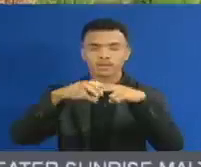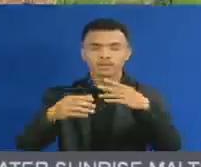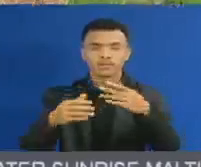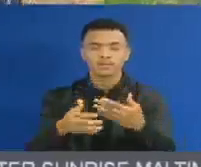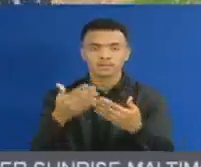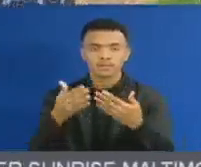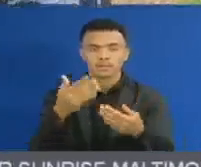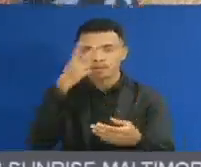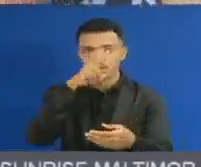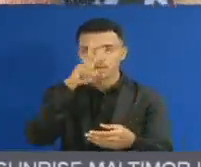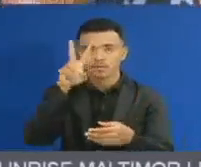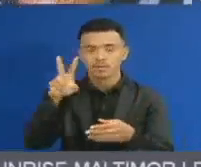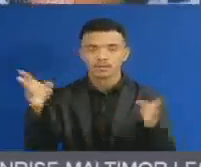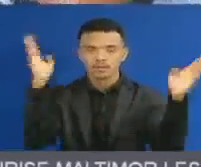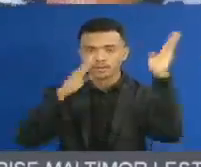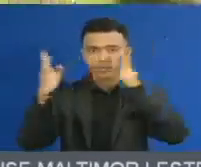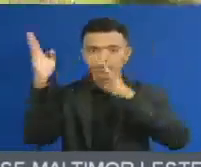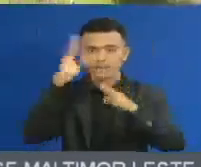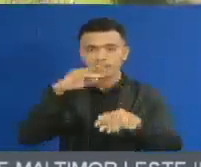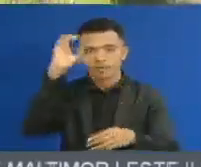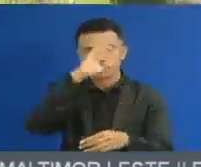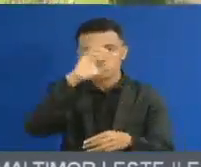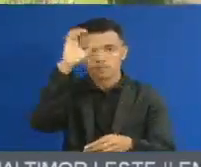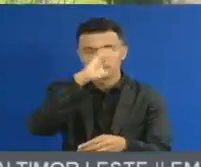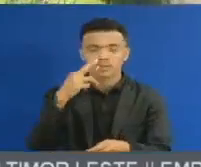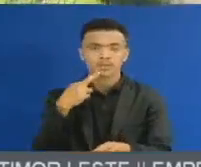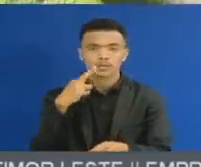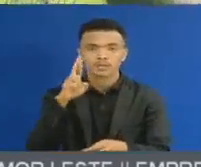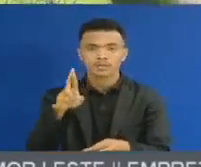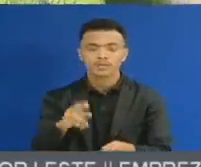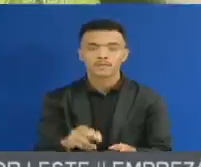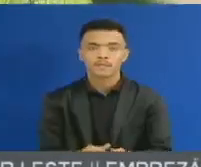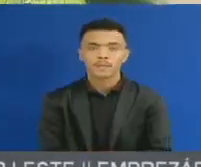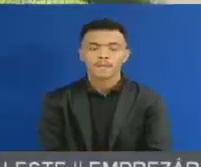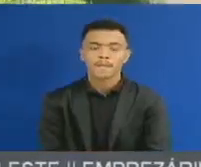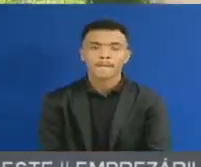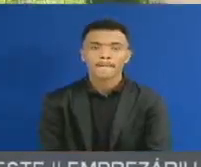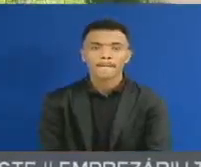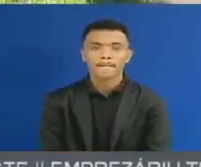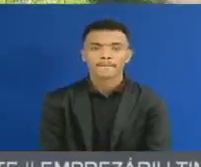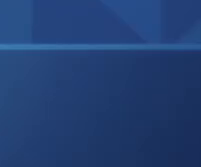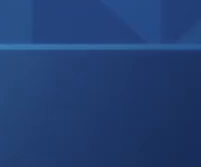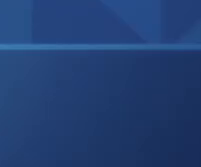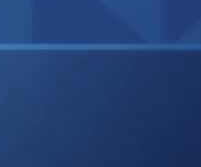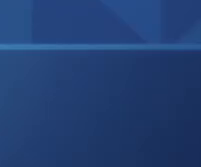atu identifica problema no buca solução. Domingos de Costa, Miguel da Costa,